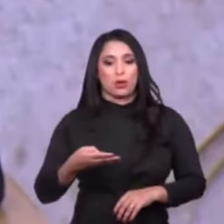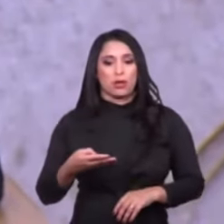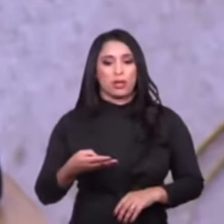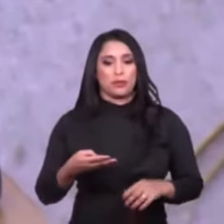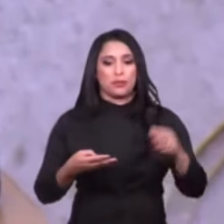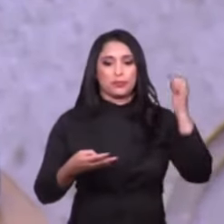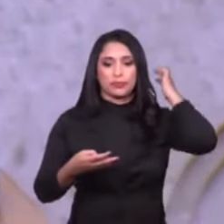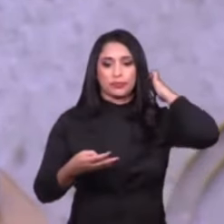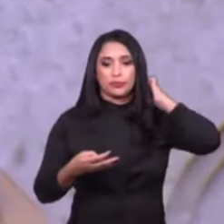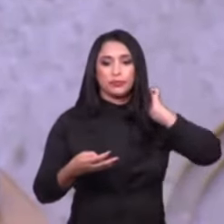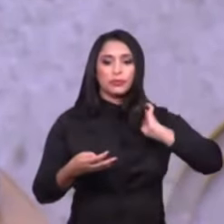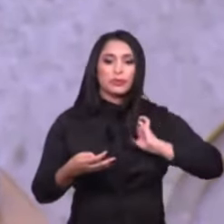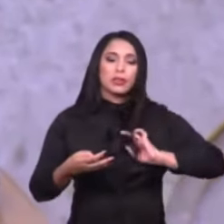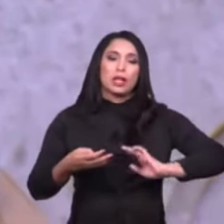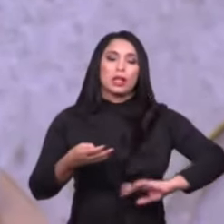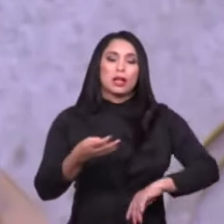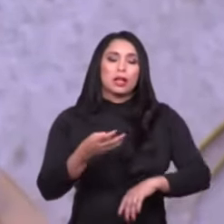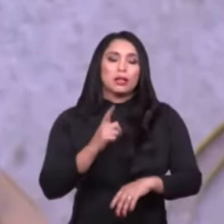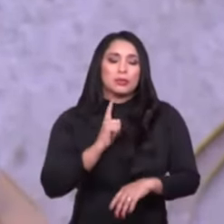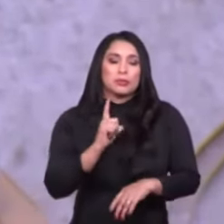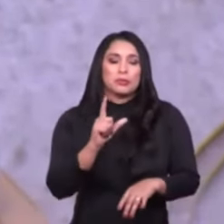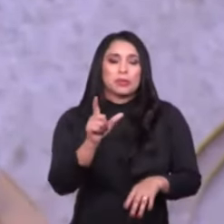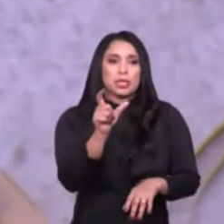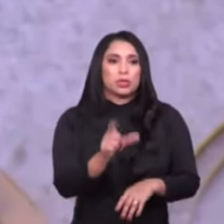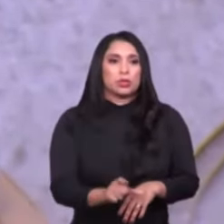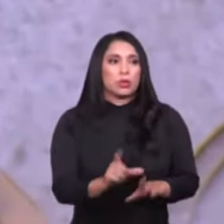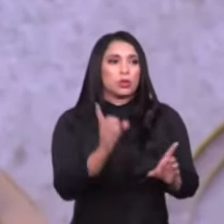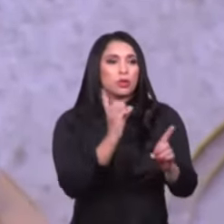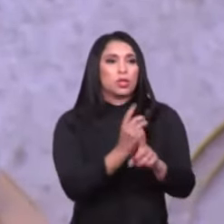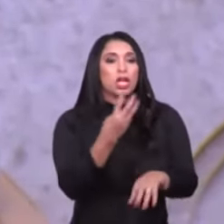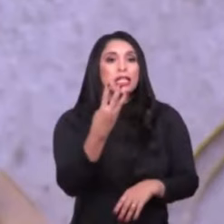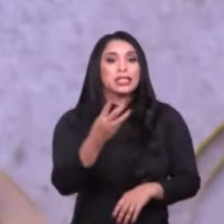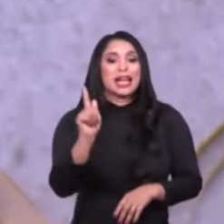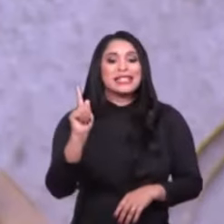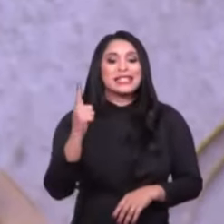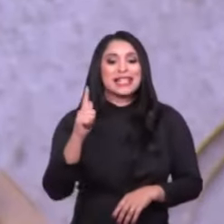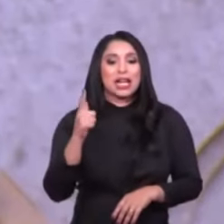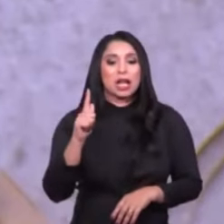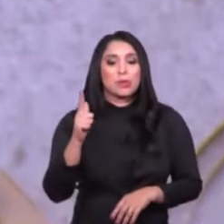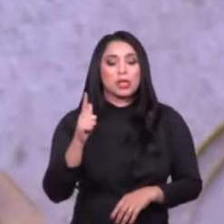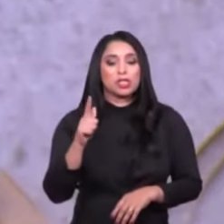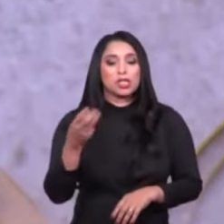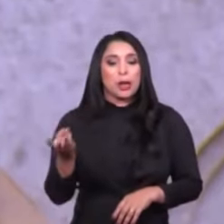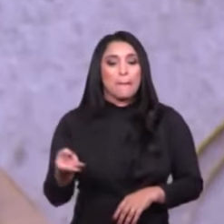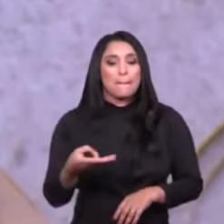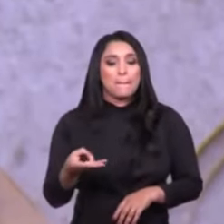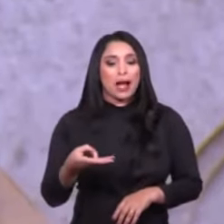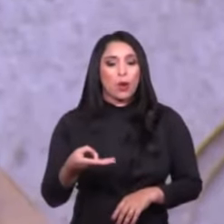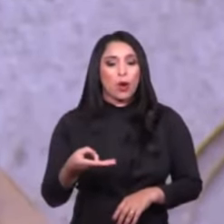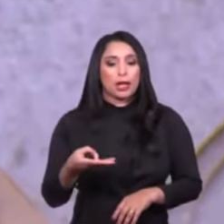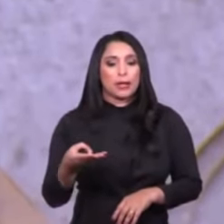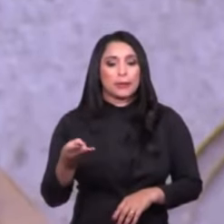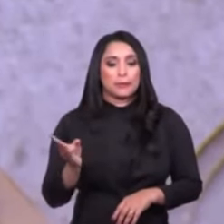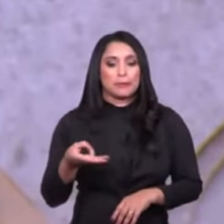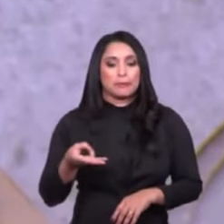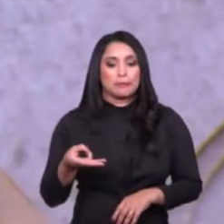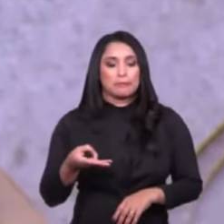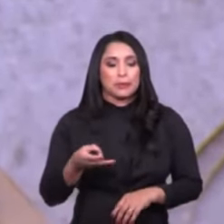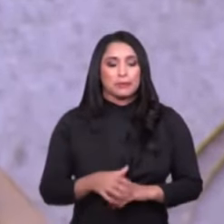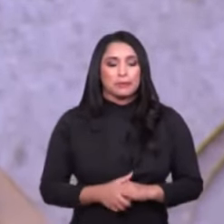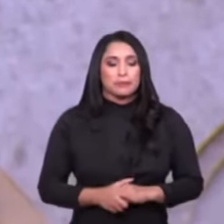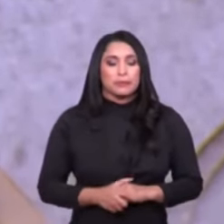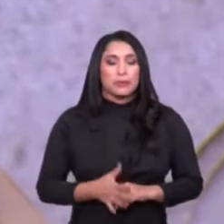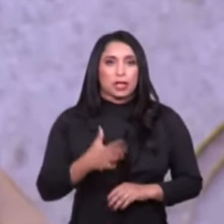3 gramas de maconha. A minha posição, e o ministro Gilmar